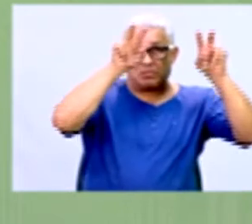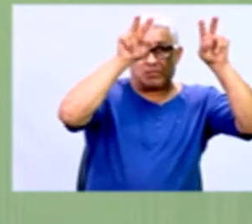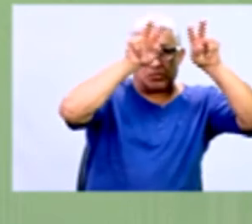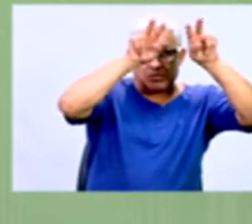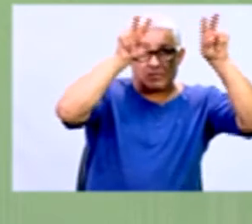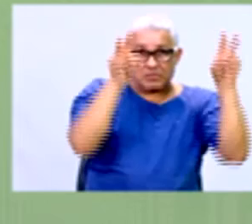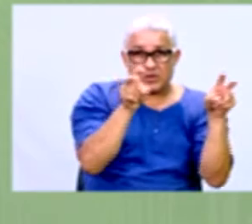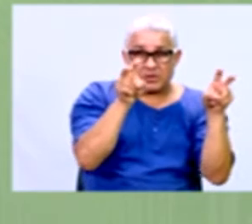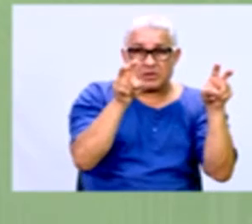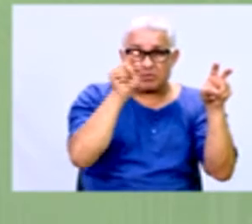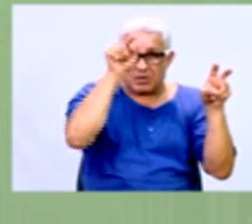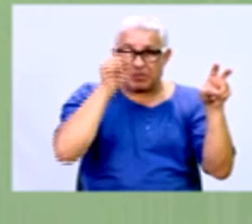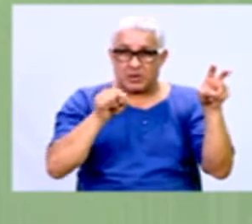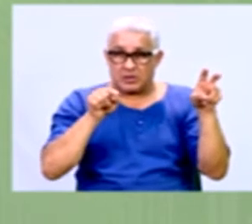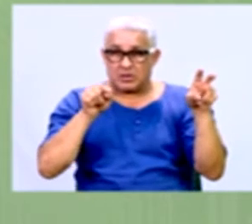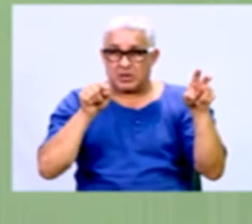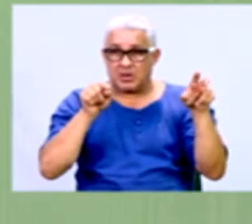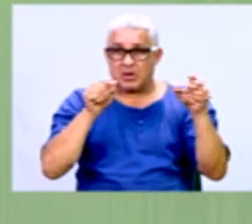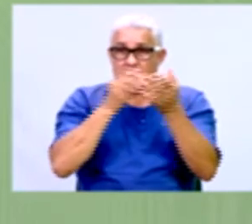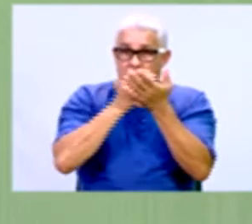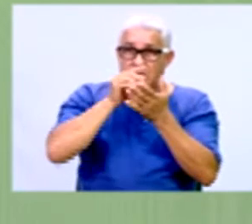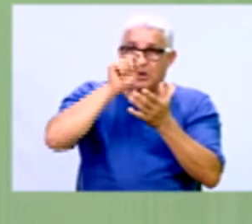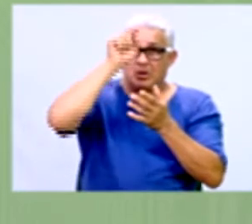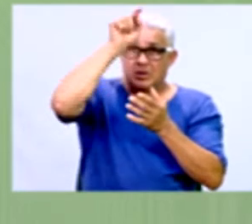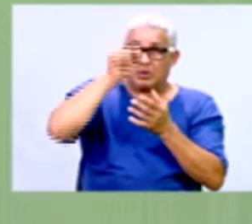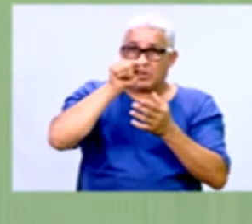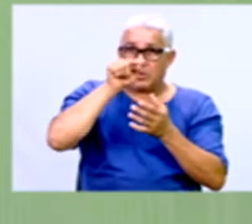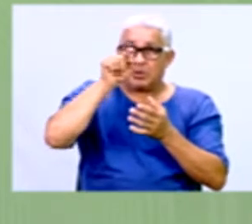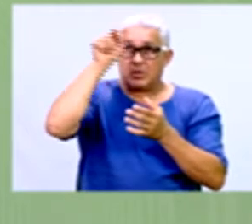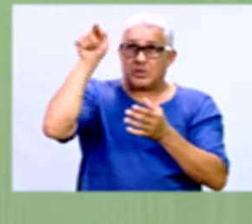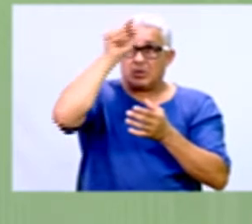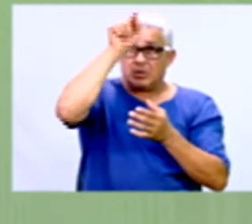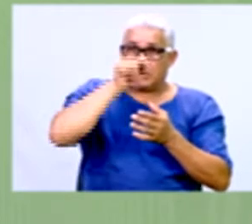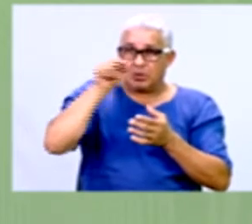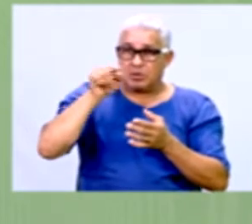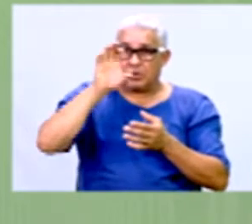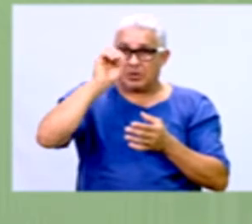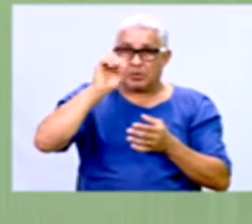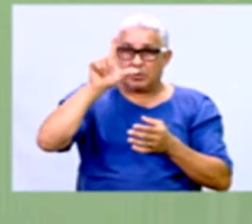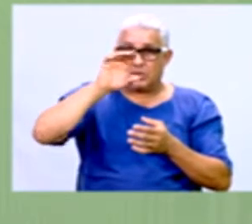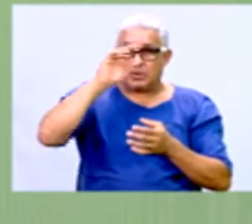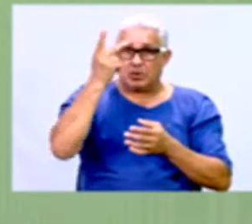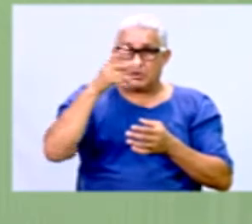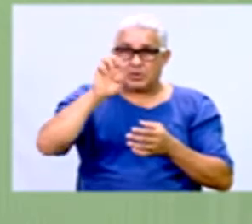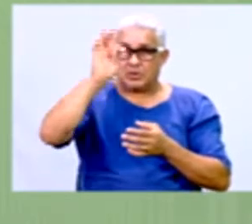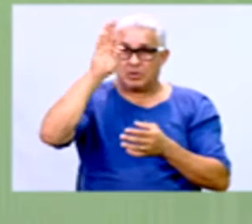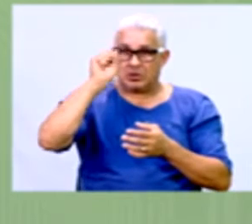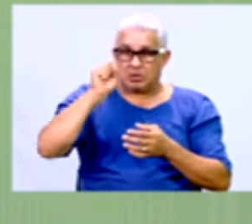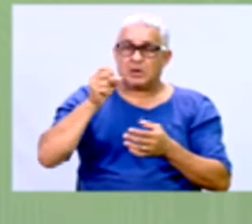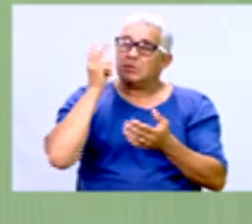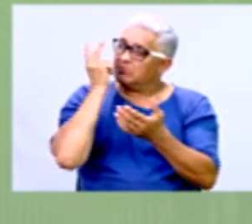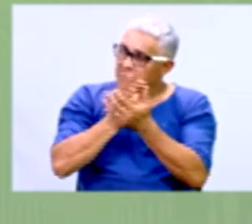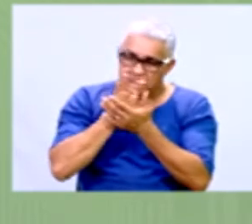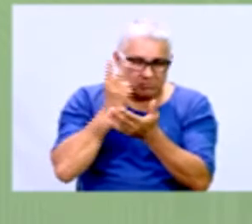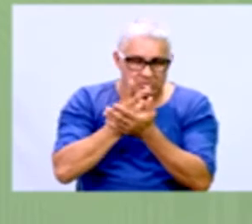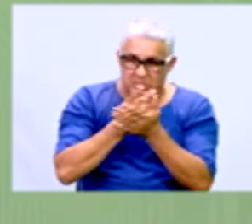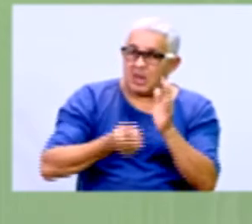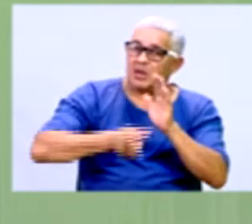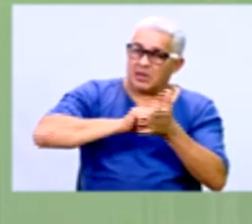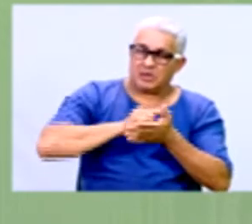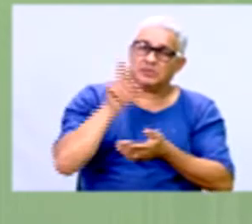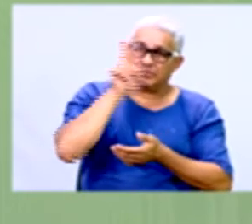iniciamos com colchetes. Após os colchetes, nós seguimos o mesmo padrão que a gente tinha utilizado